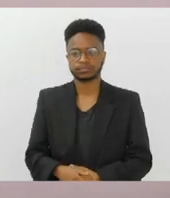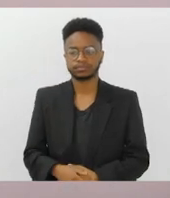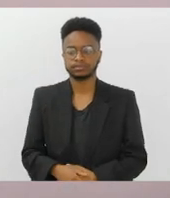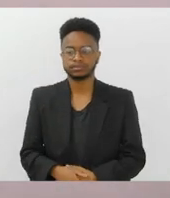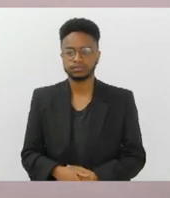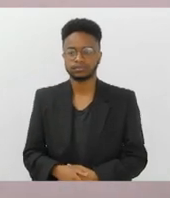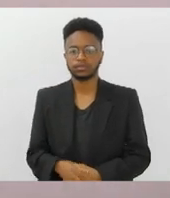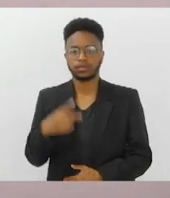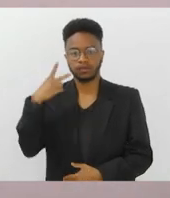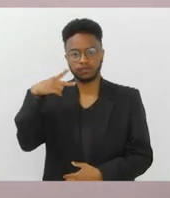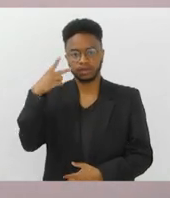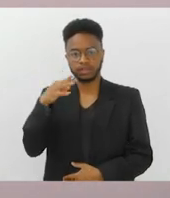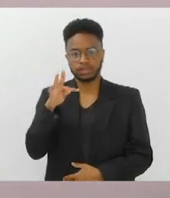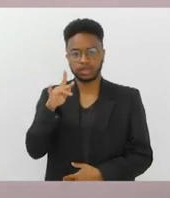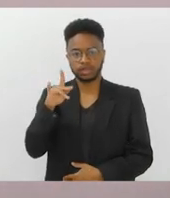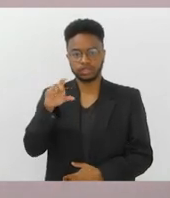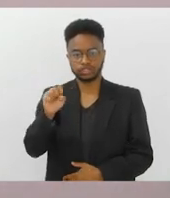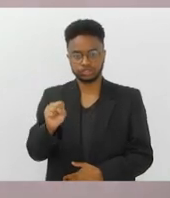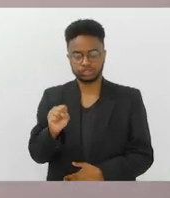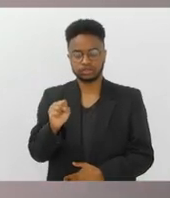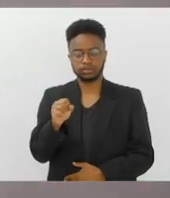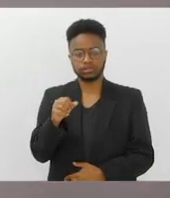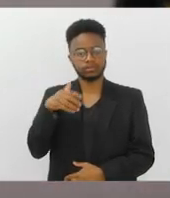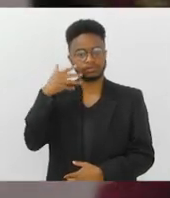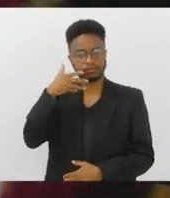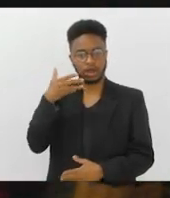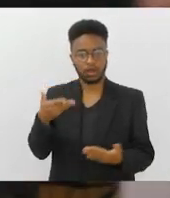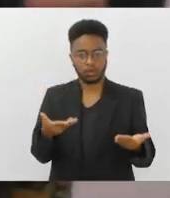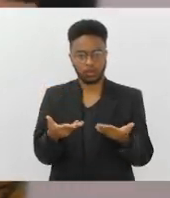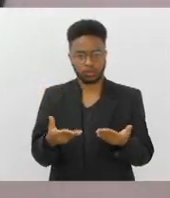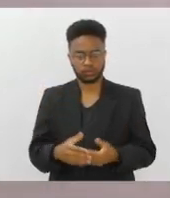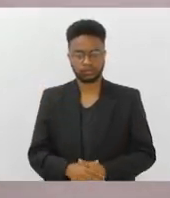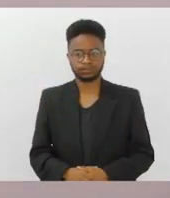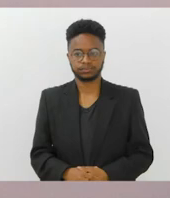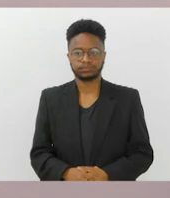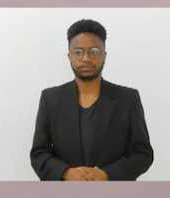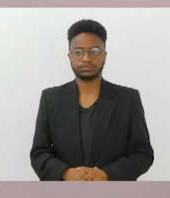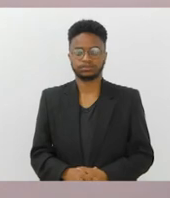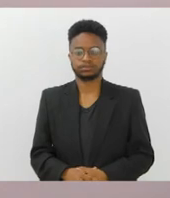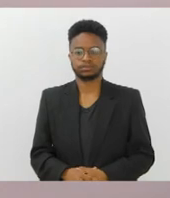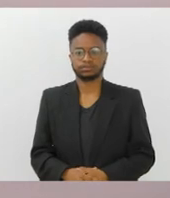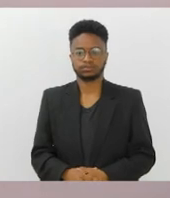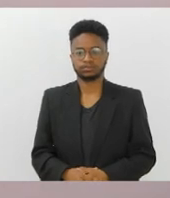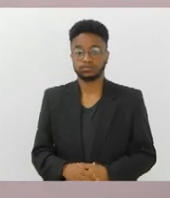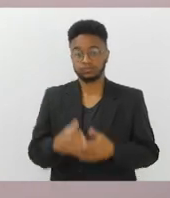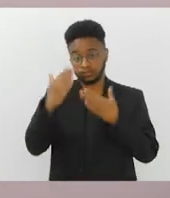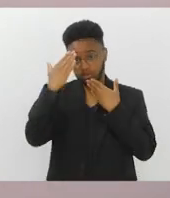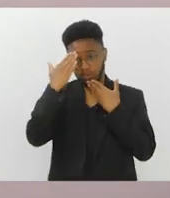a vereadora Thaís Ferreira para que possa fazer uso da fala. Muito obrigada,